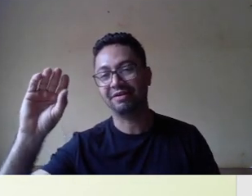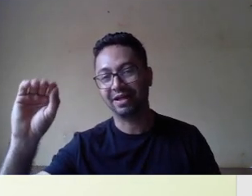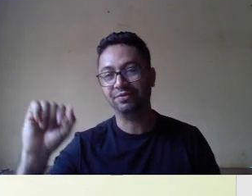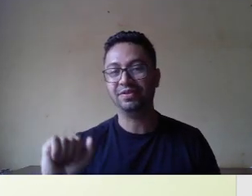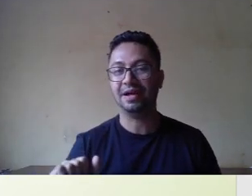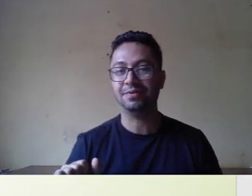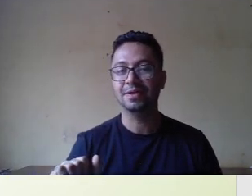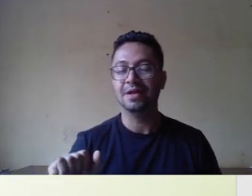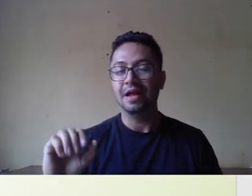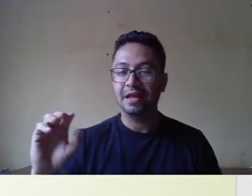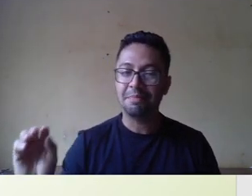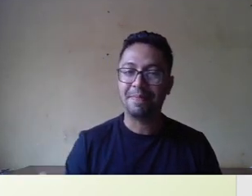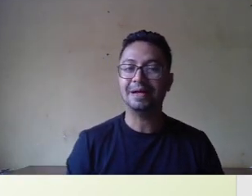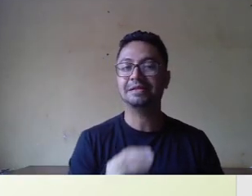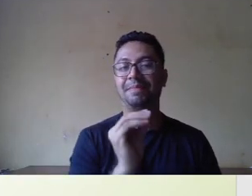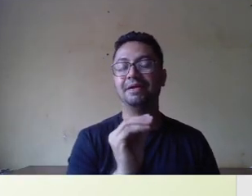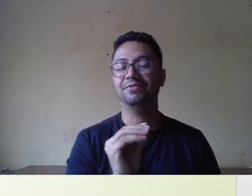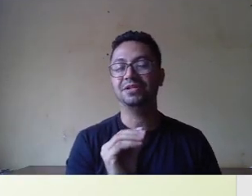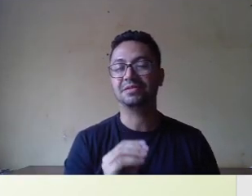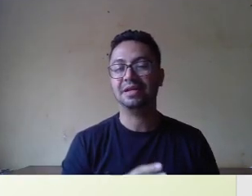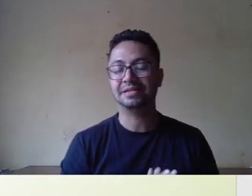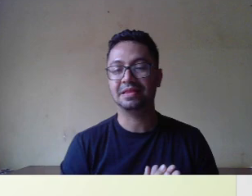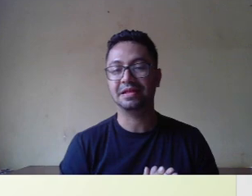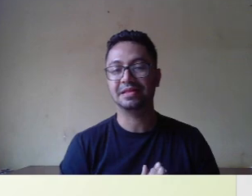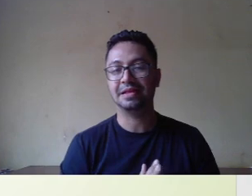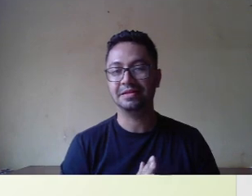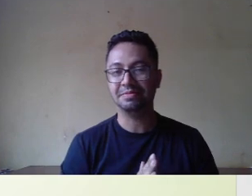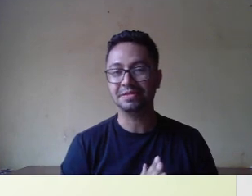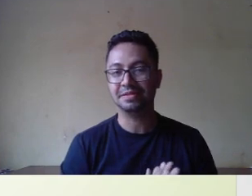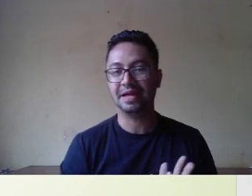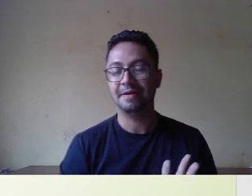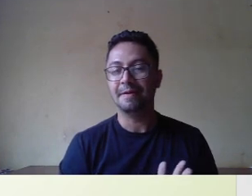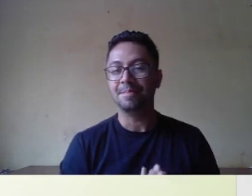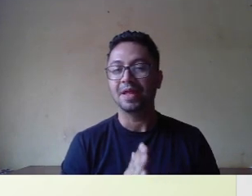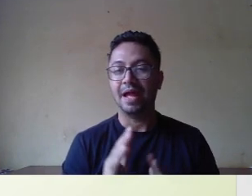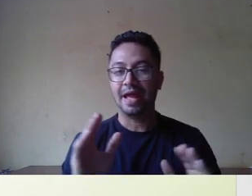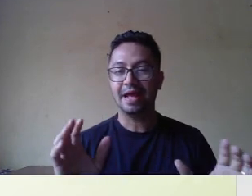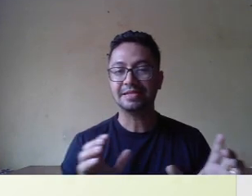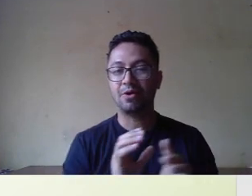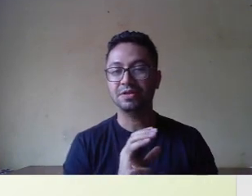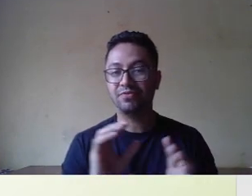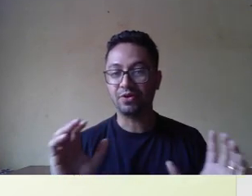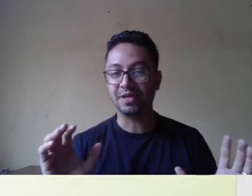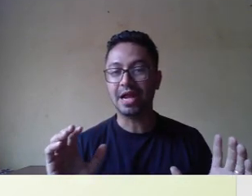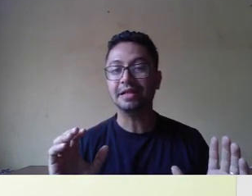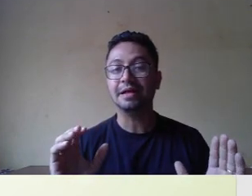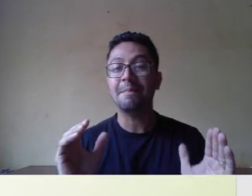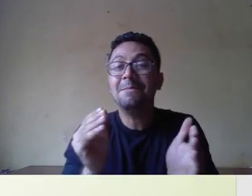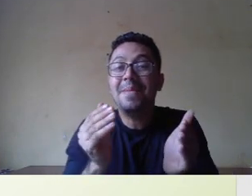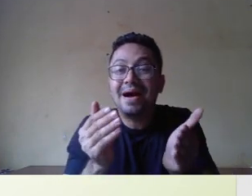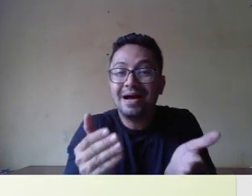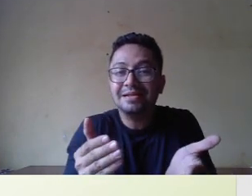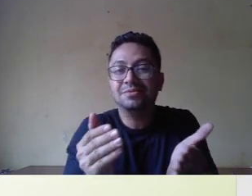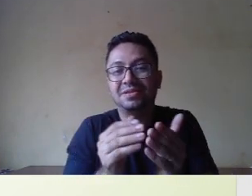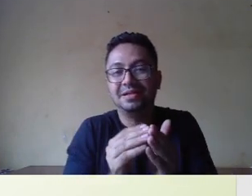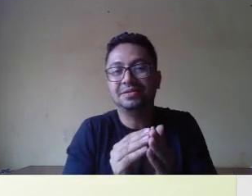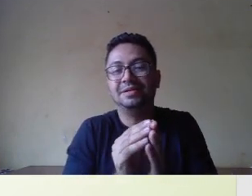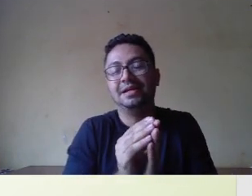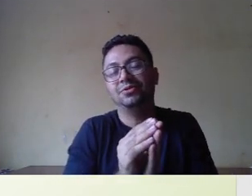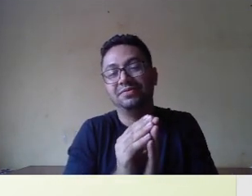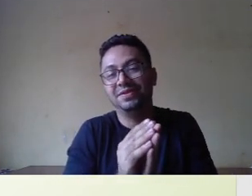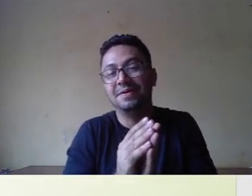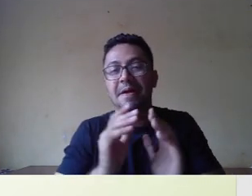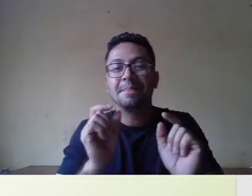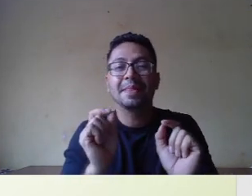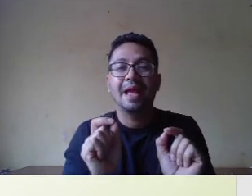objeto que estava lá no final, ele passa para o início da sentença na Libras, né? Essa ordem foi alterada, mas, no entanto,